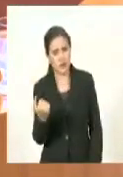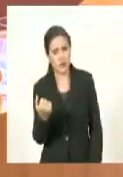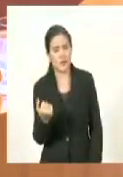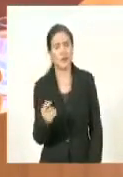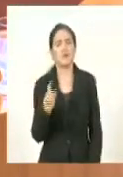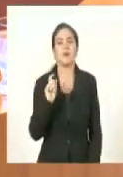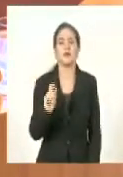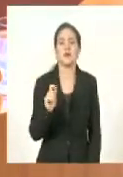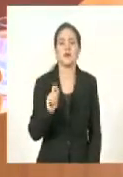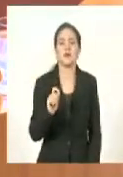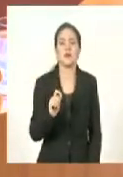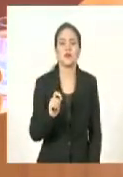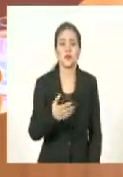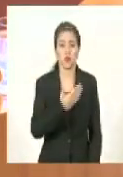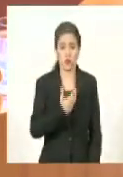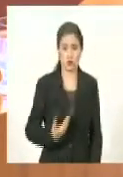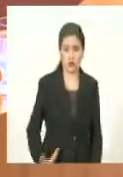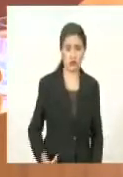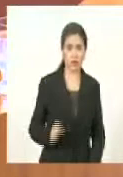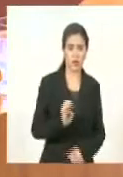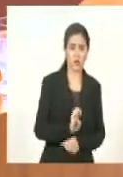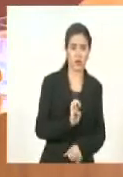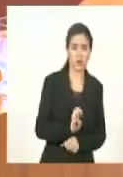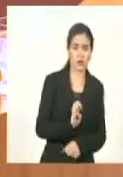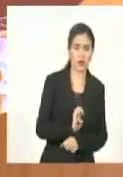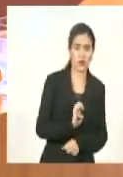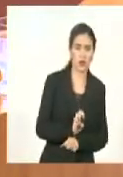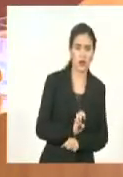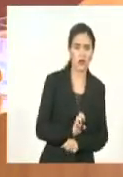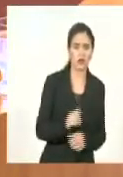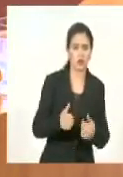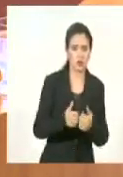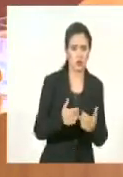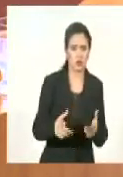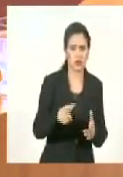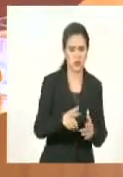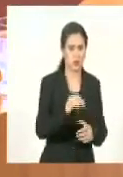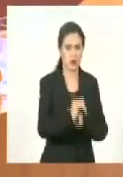uma iniciativa não do governo do Estado, mas é uma iniciativa do governo federal.